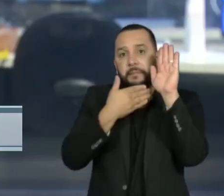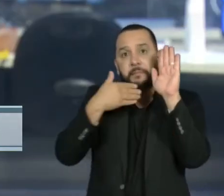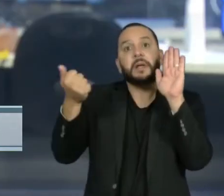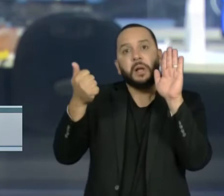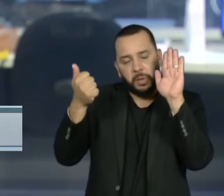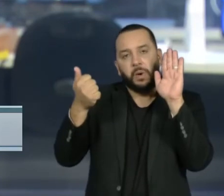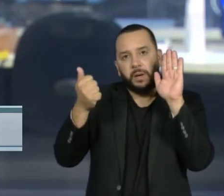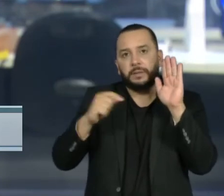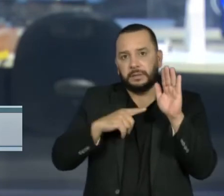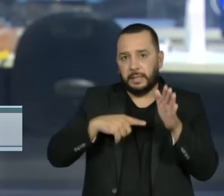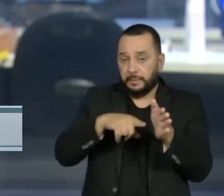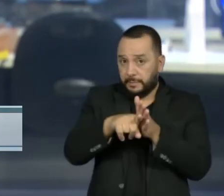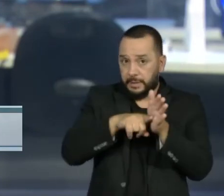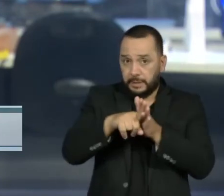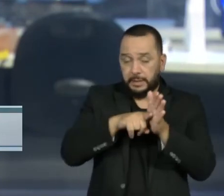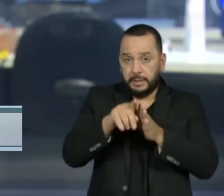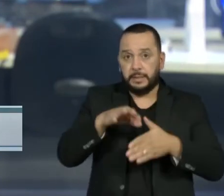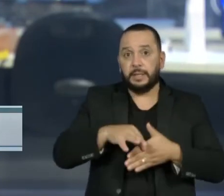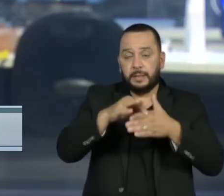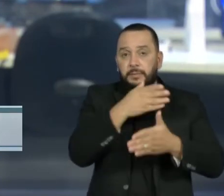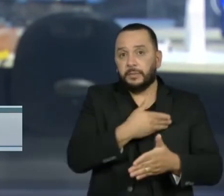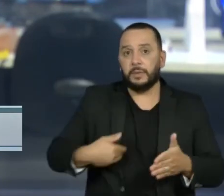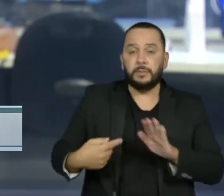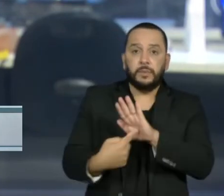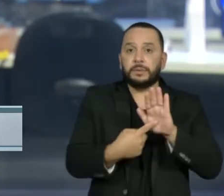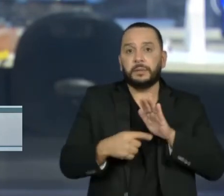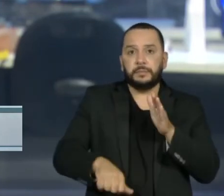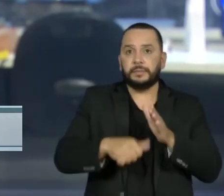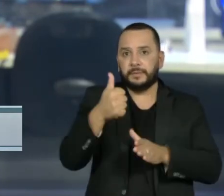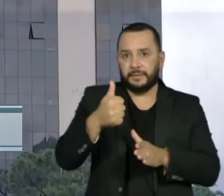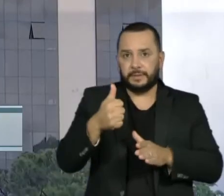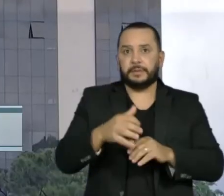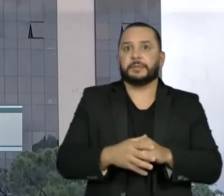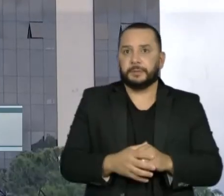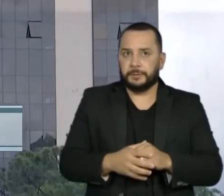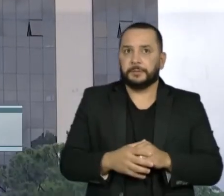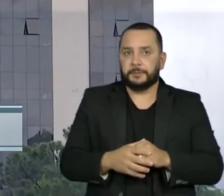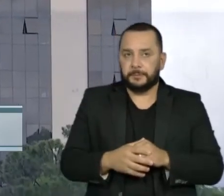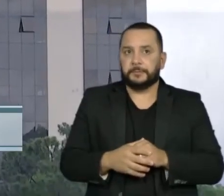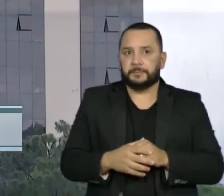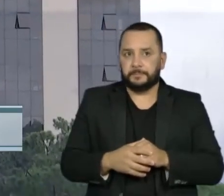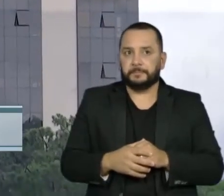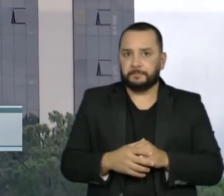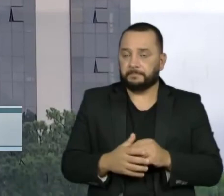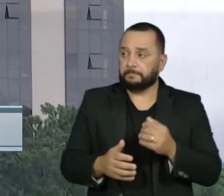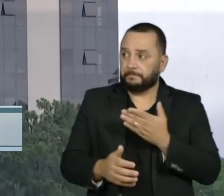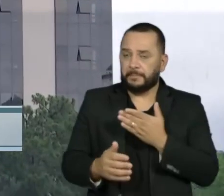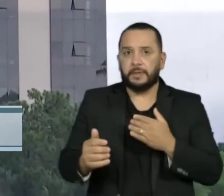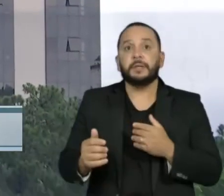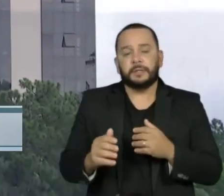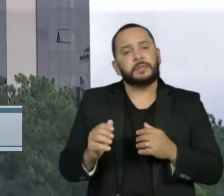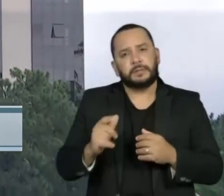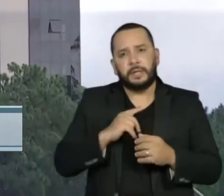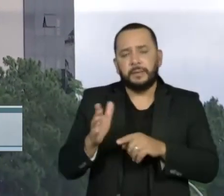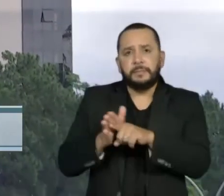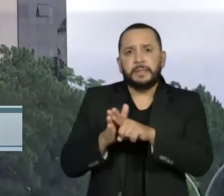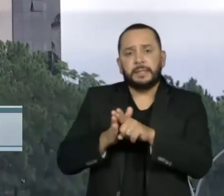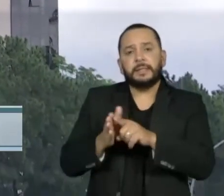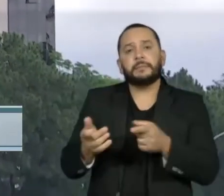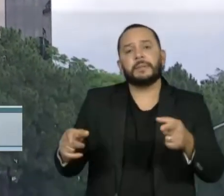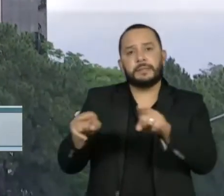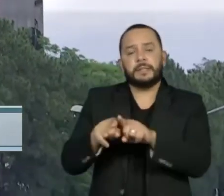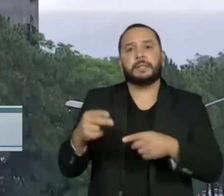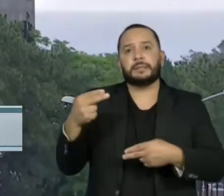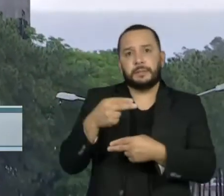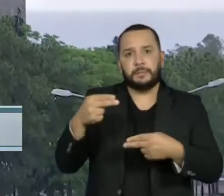levantamento feito pelo Centro de Liderança Pública foi apresentado pela primeira vez. O ranking elaborado em parceria com o Sebrae e a